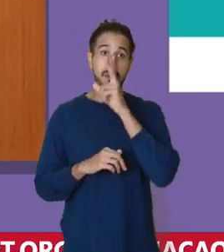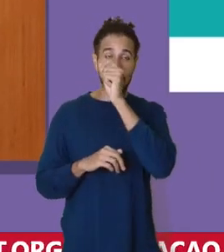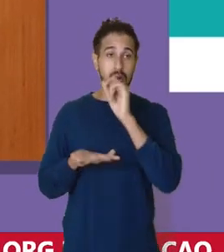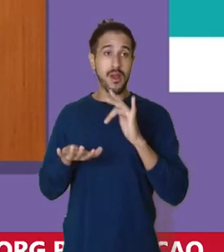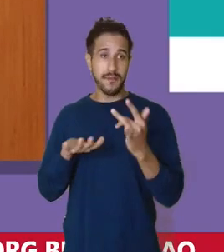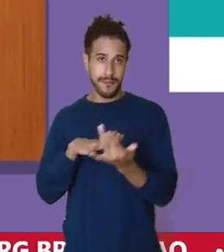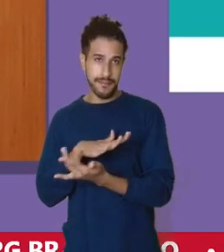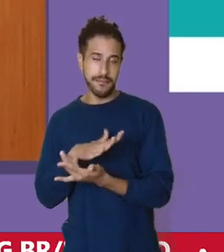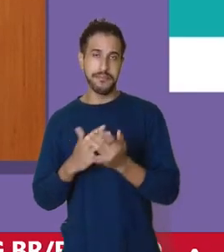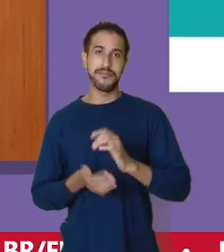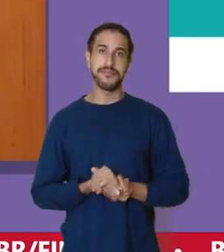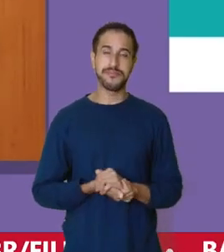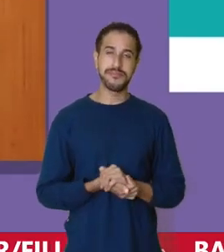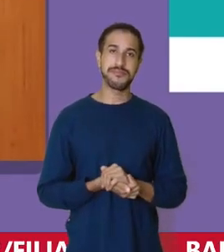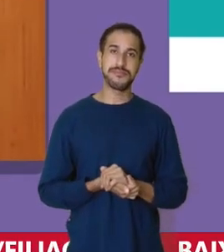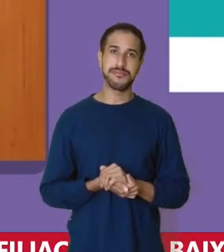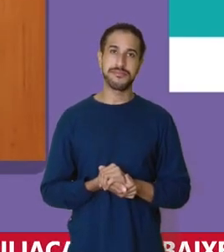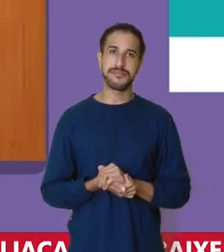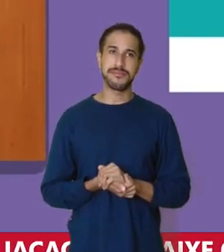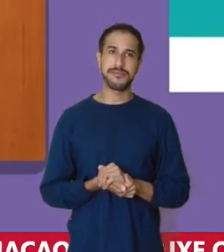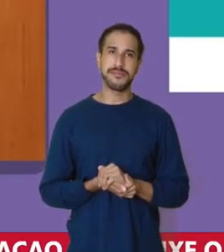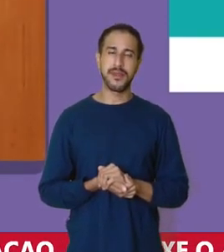redes sociais. E